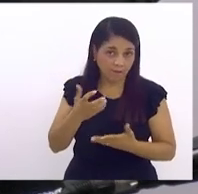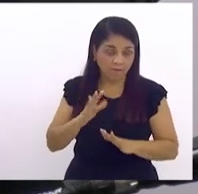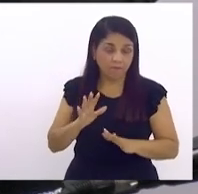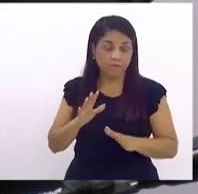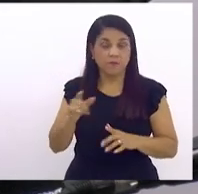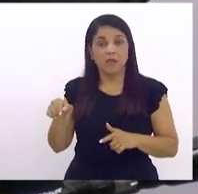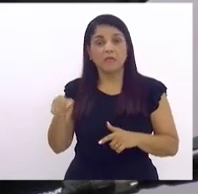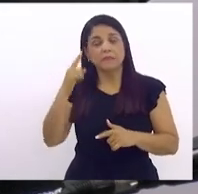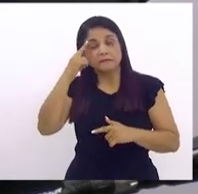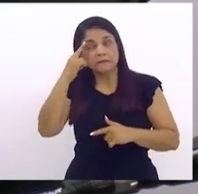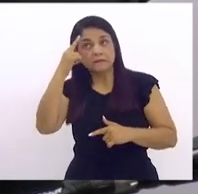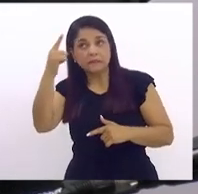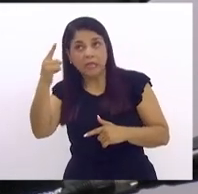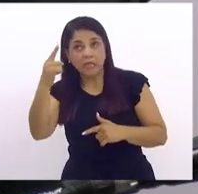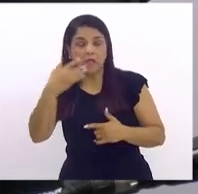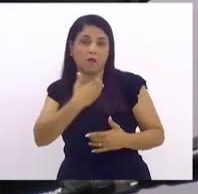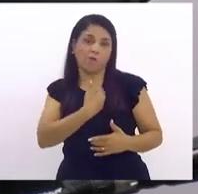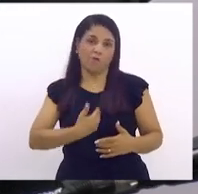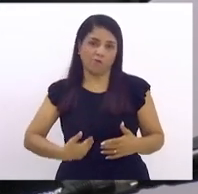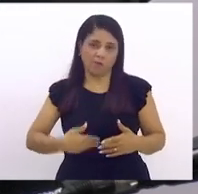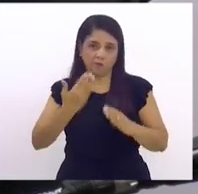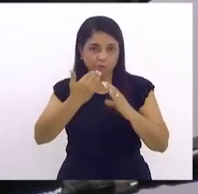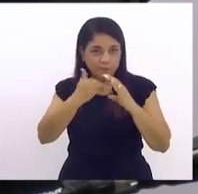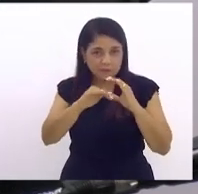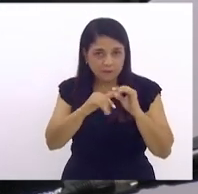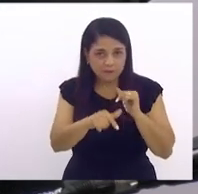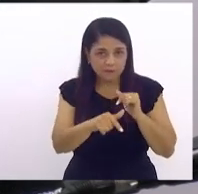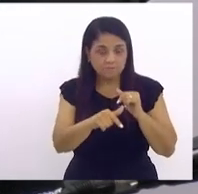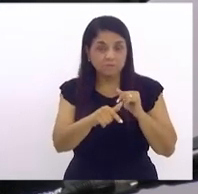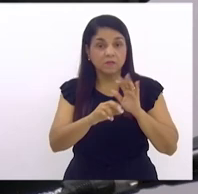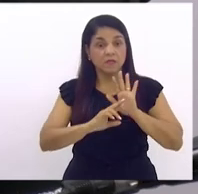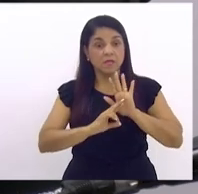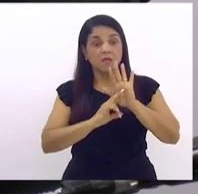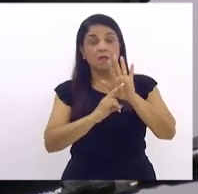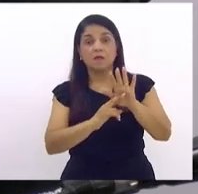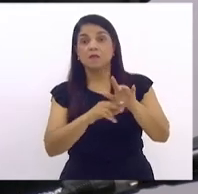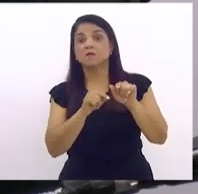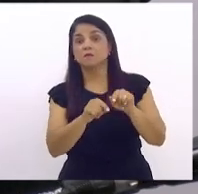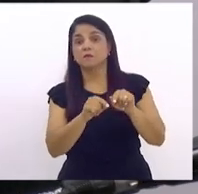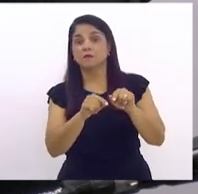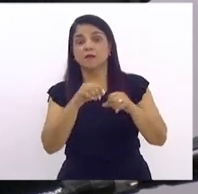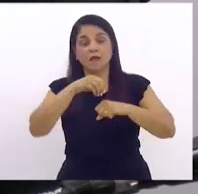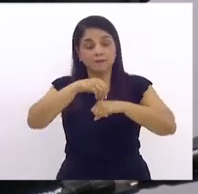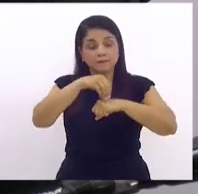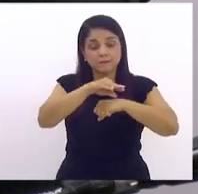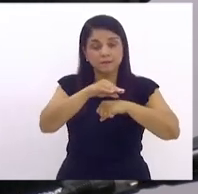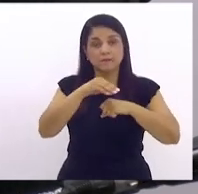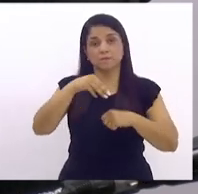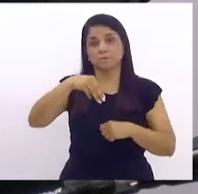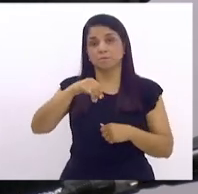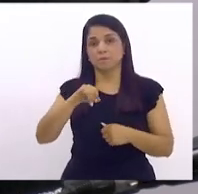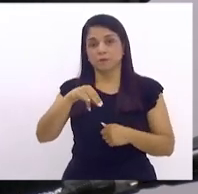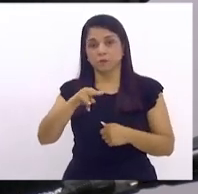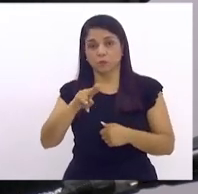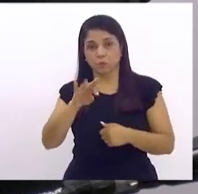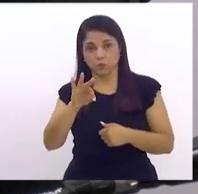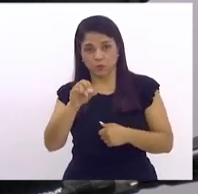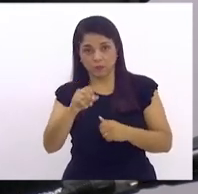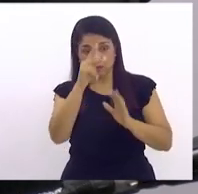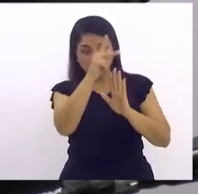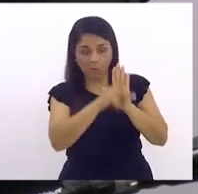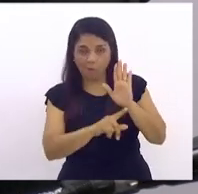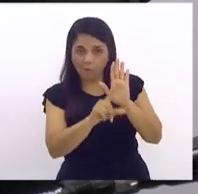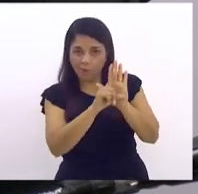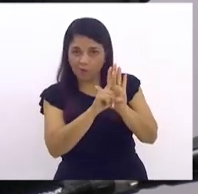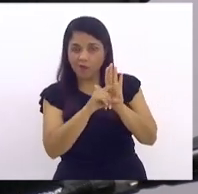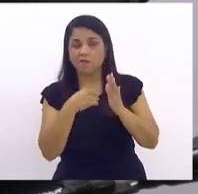e dá uma ideia também ao governo, mas já apresentando na indicação a minuta do projeto que ele quer, que